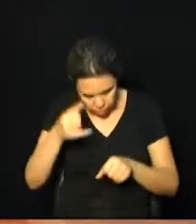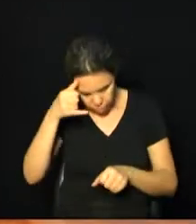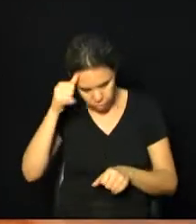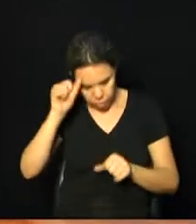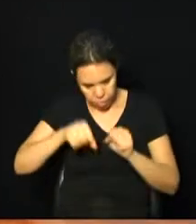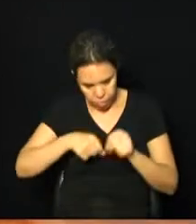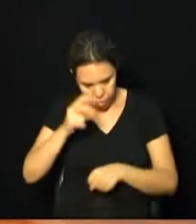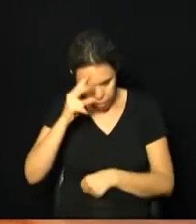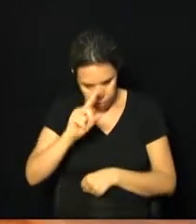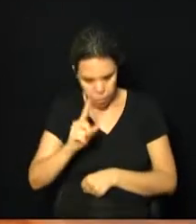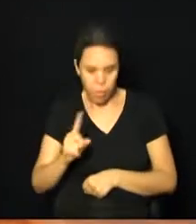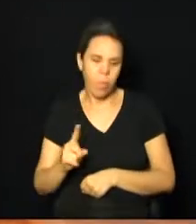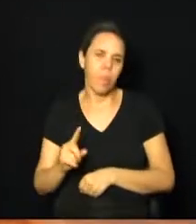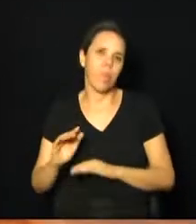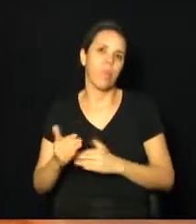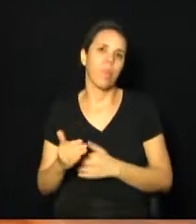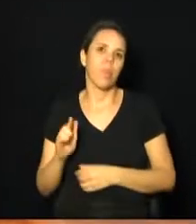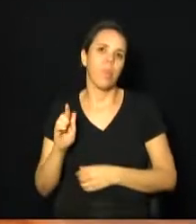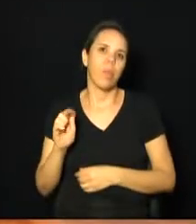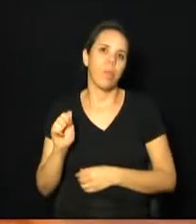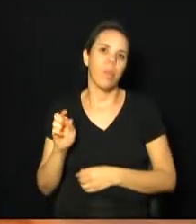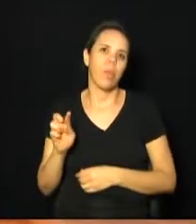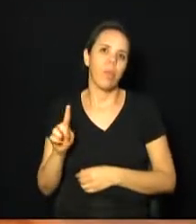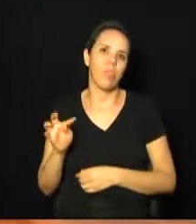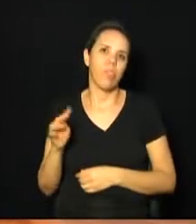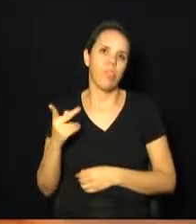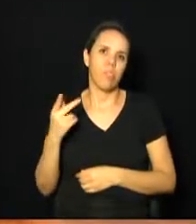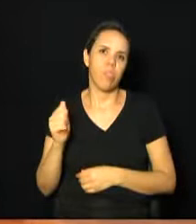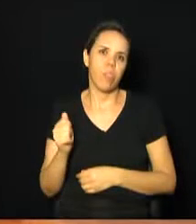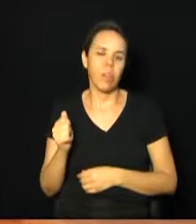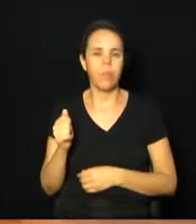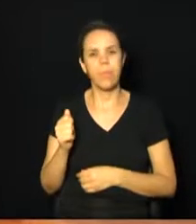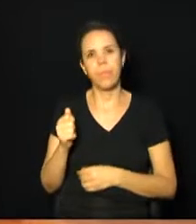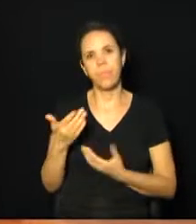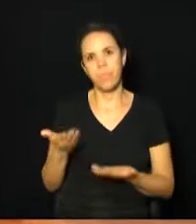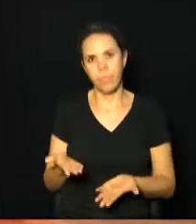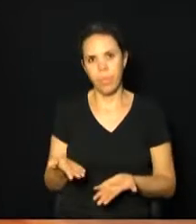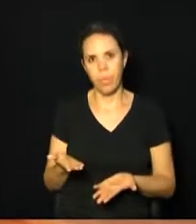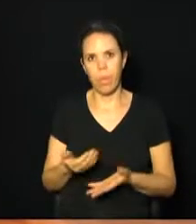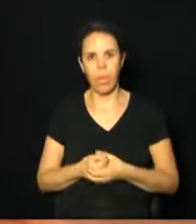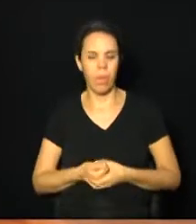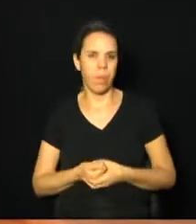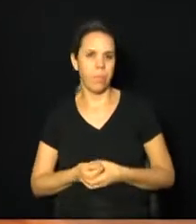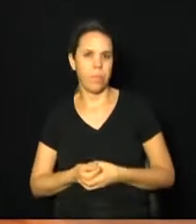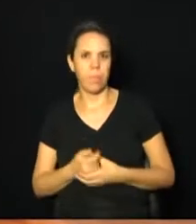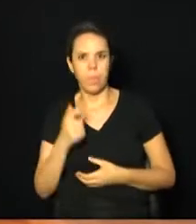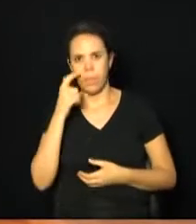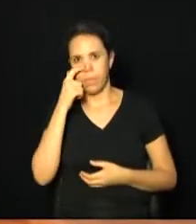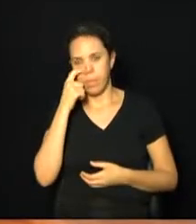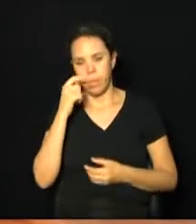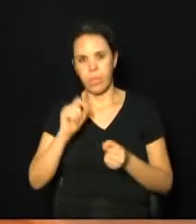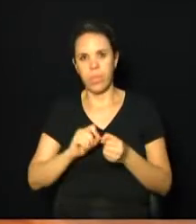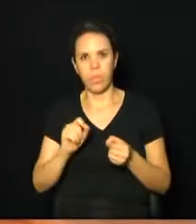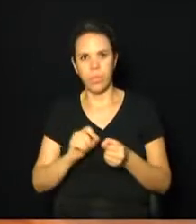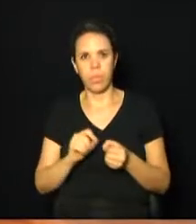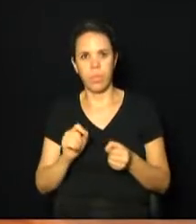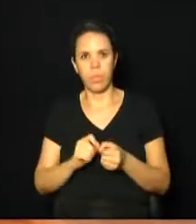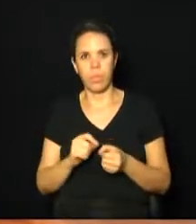me lembro, acho que é no Gargantilha. Gargantilha. Isso. E O que foi feito?